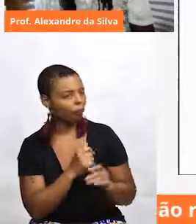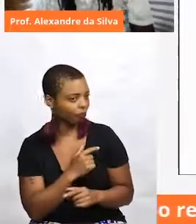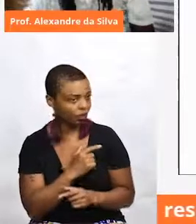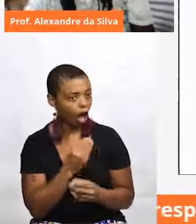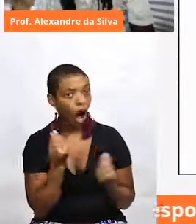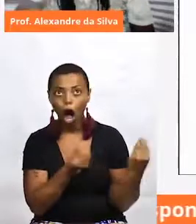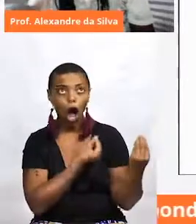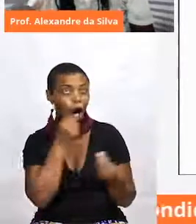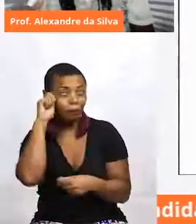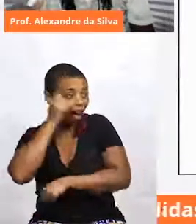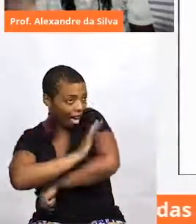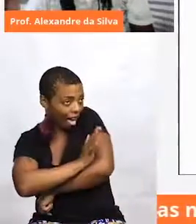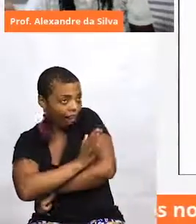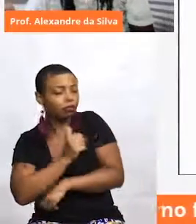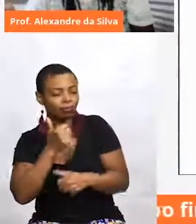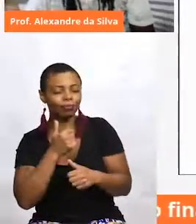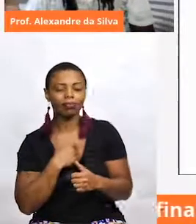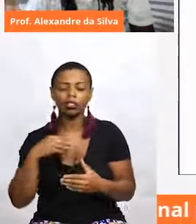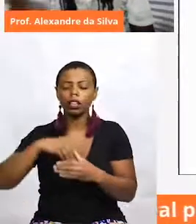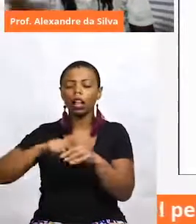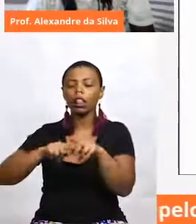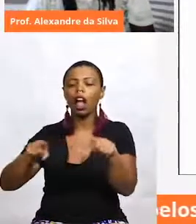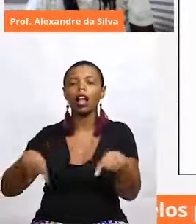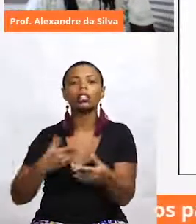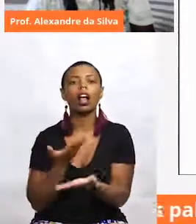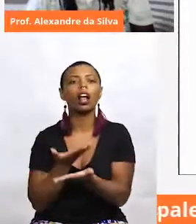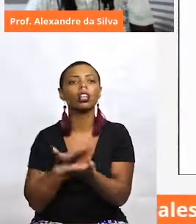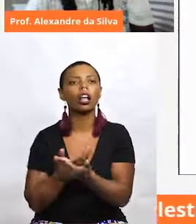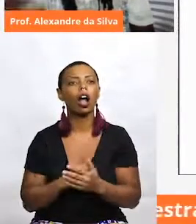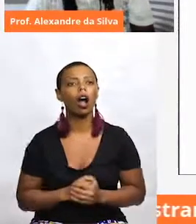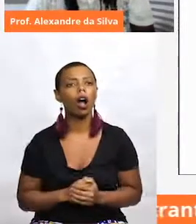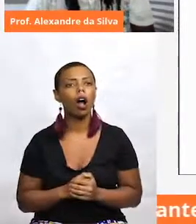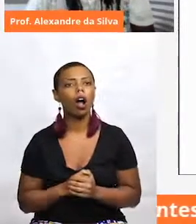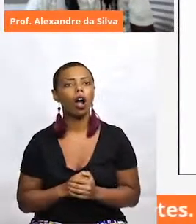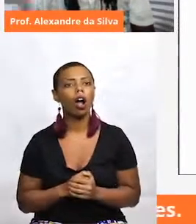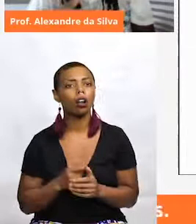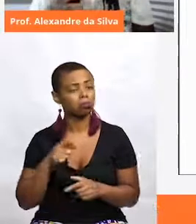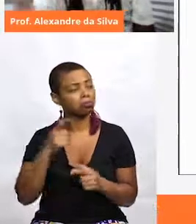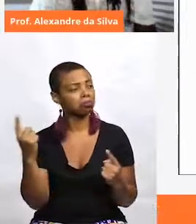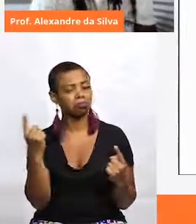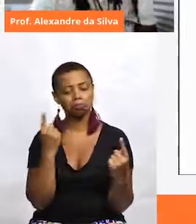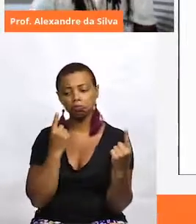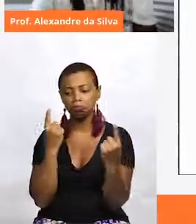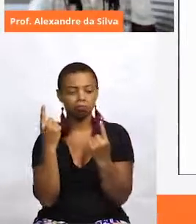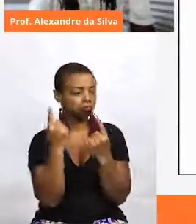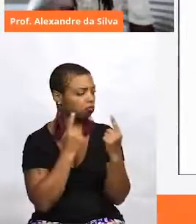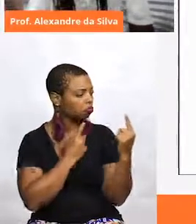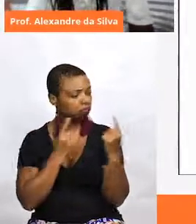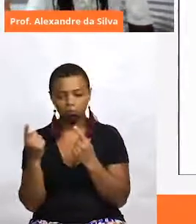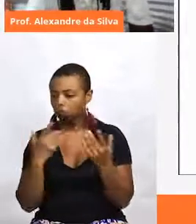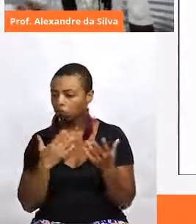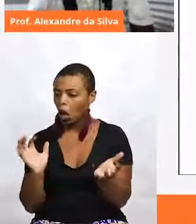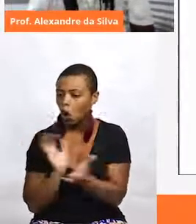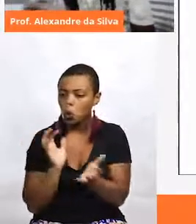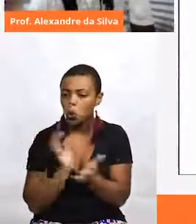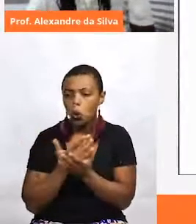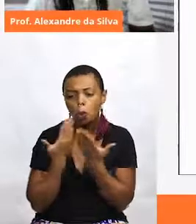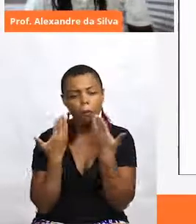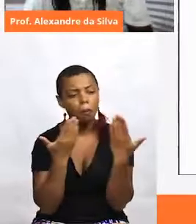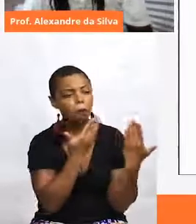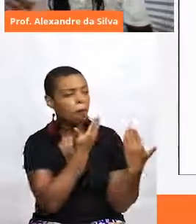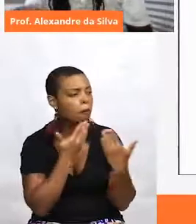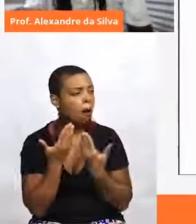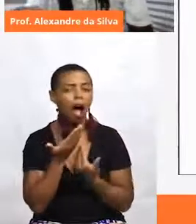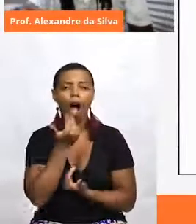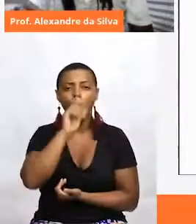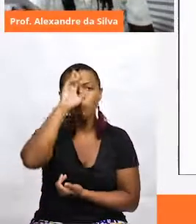simples, quando nós estamos em sala de aula, vocês fazem o trabalho perto de mim, chegam perto de mim, a gente faz grupo, a gente troca, né, a gente